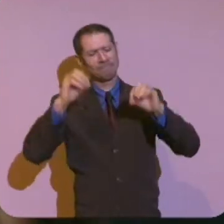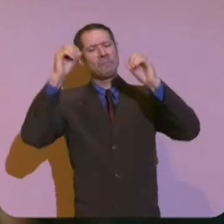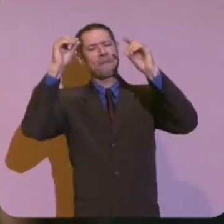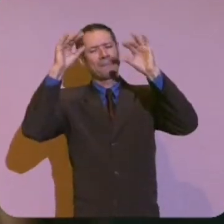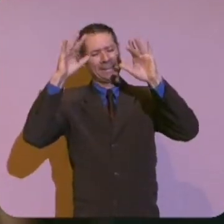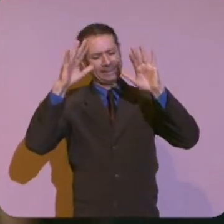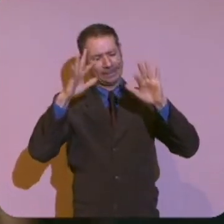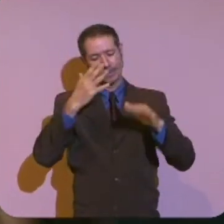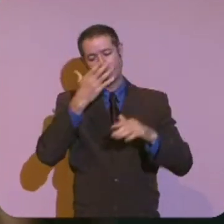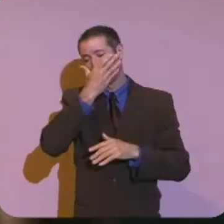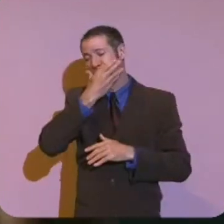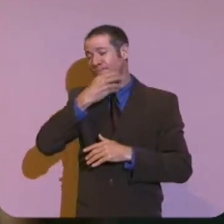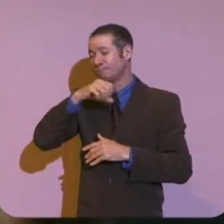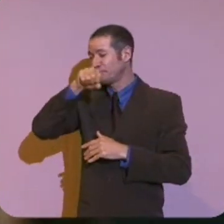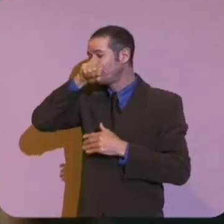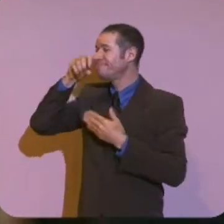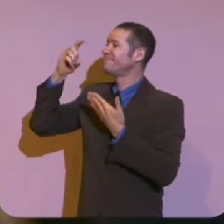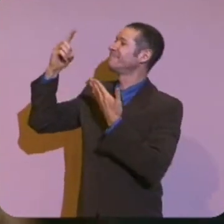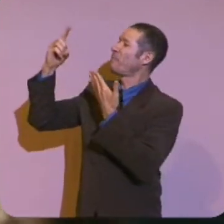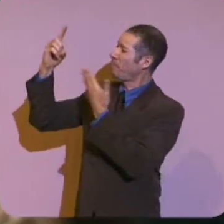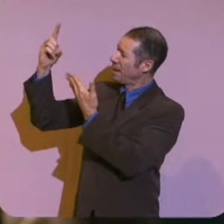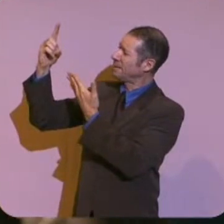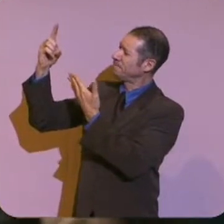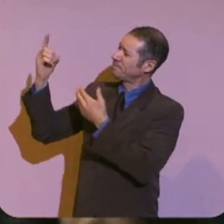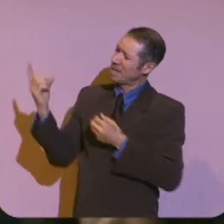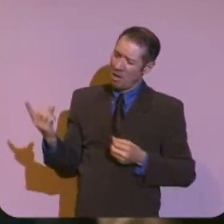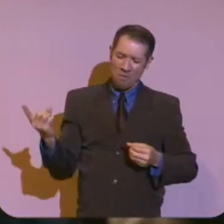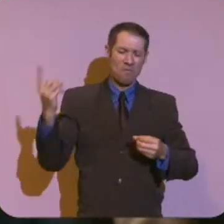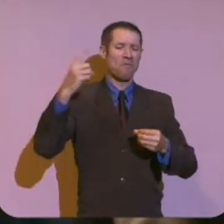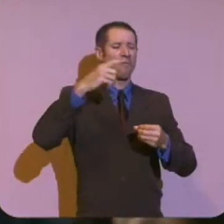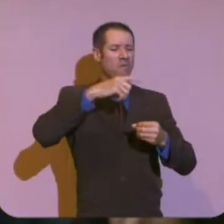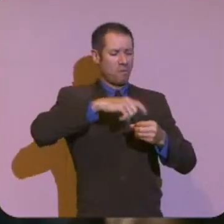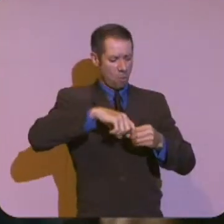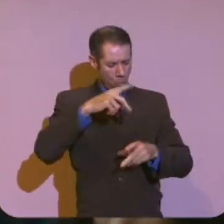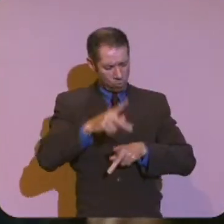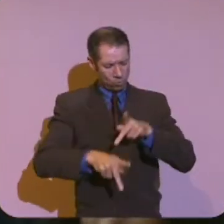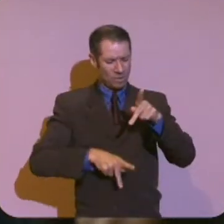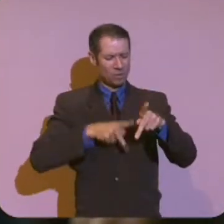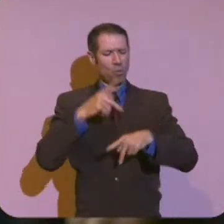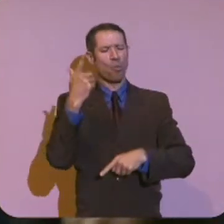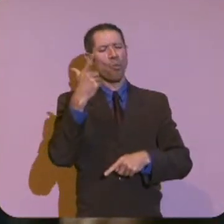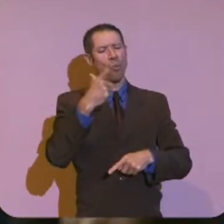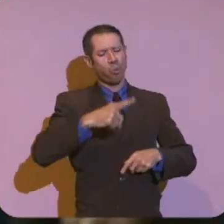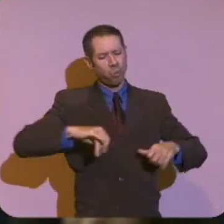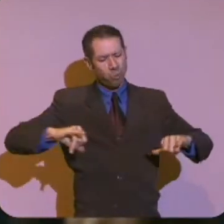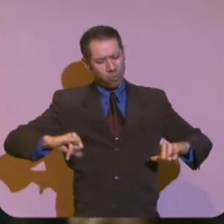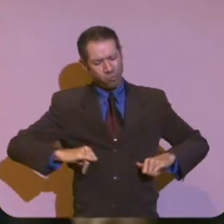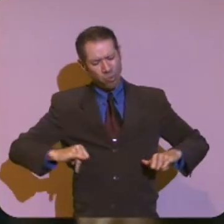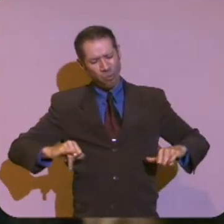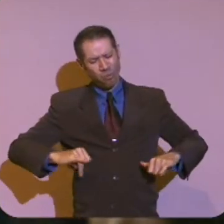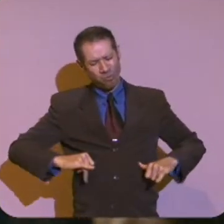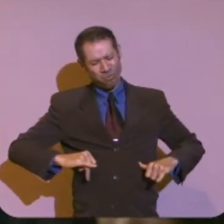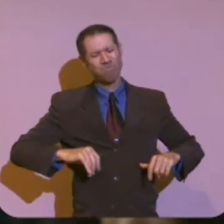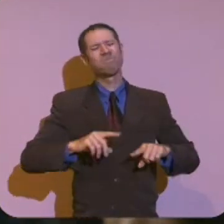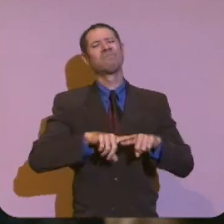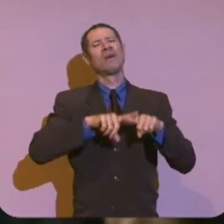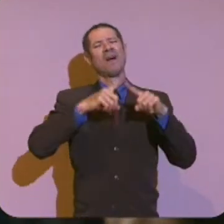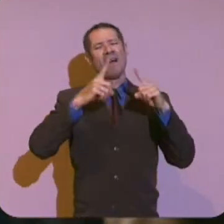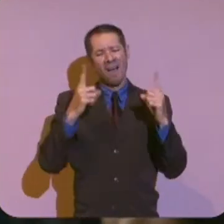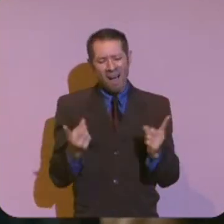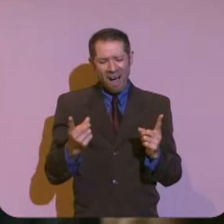E Pai, talvez à volta dessas pessoas estejam outros que estão sofrendo por causa